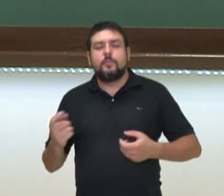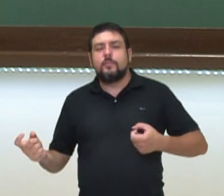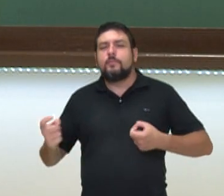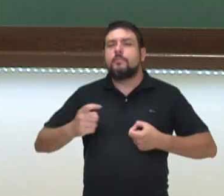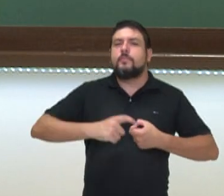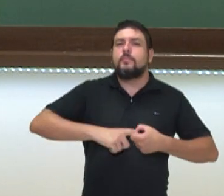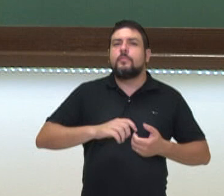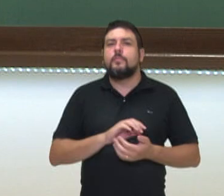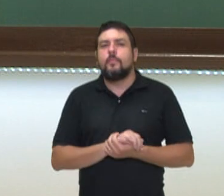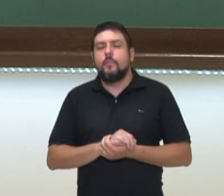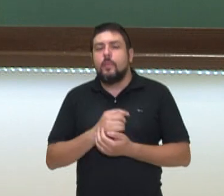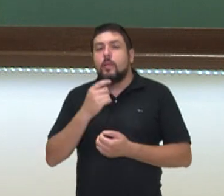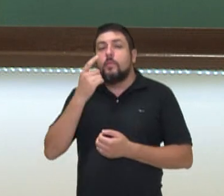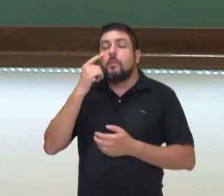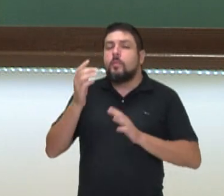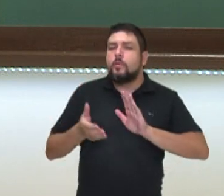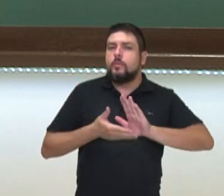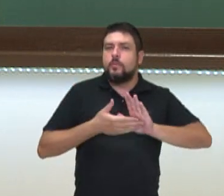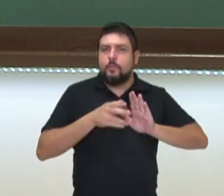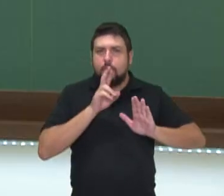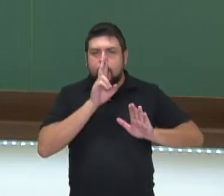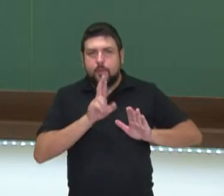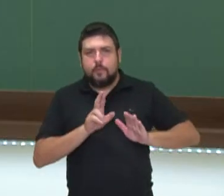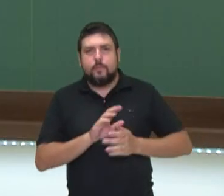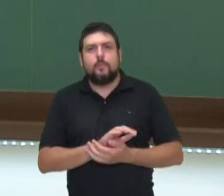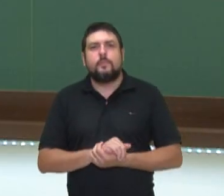Voltamos. Vamos lá ver a sugestão de resposta?